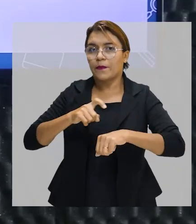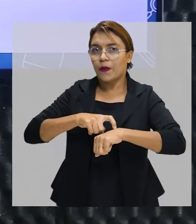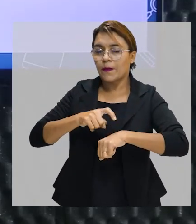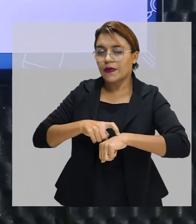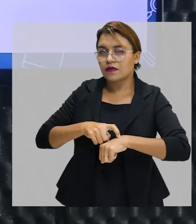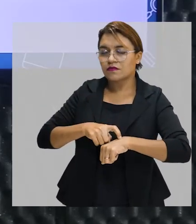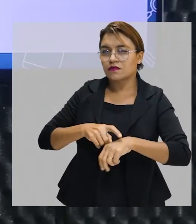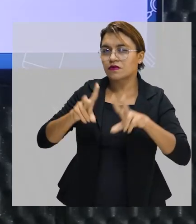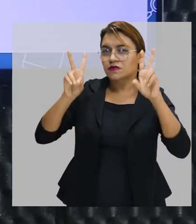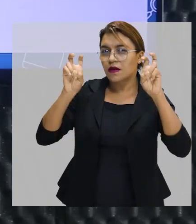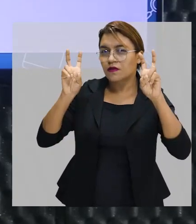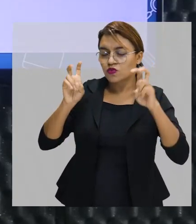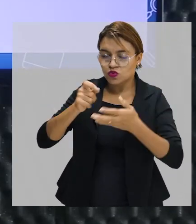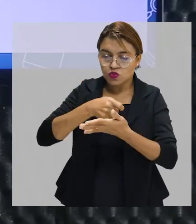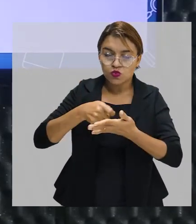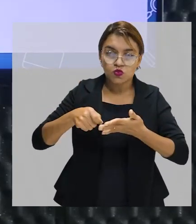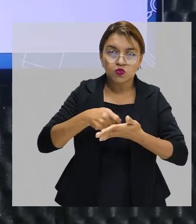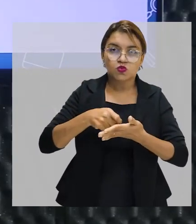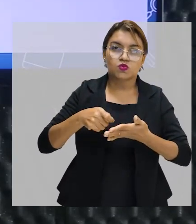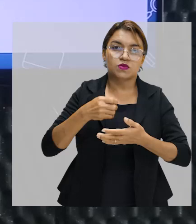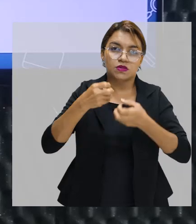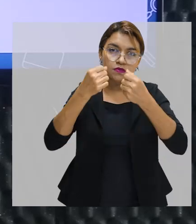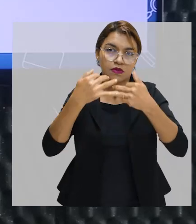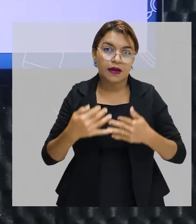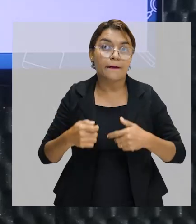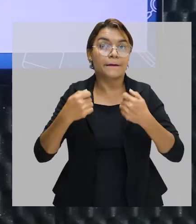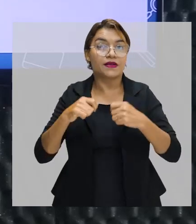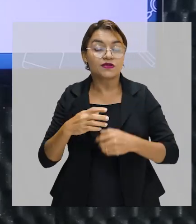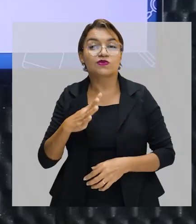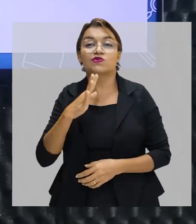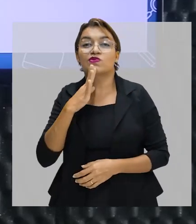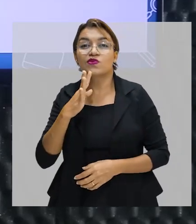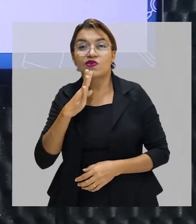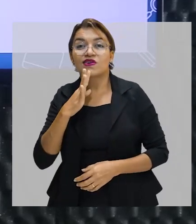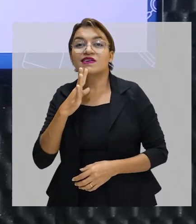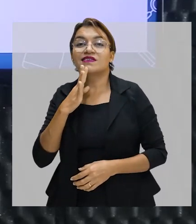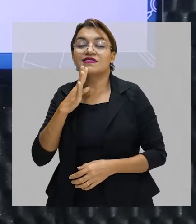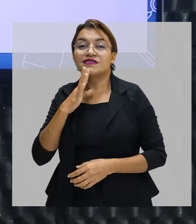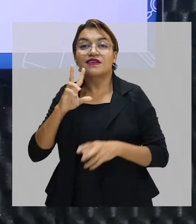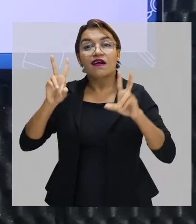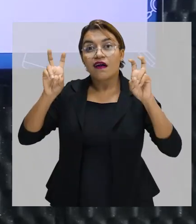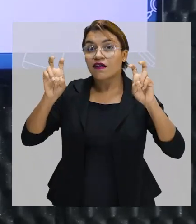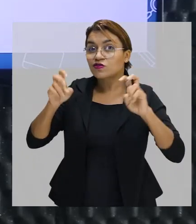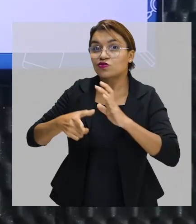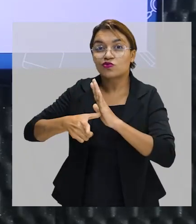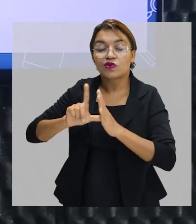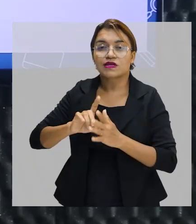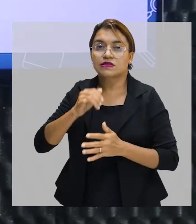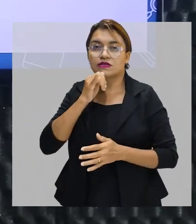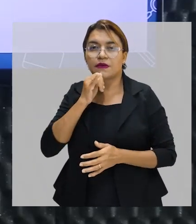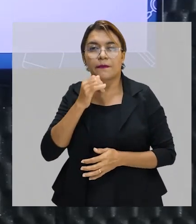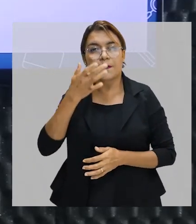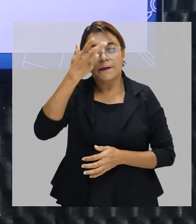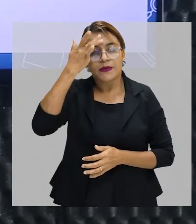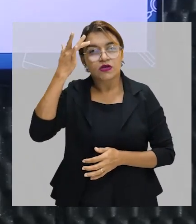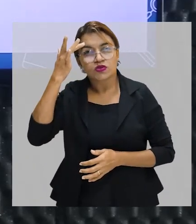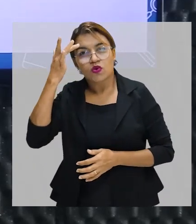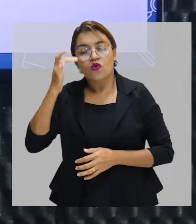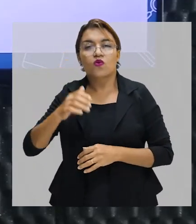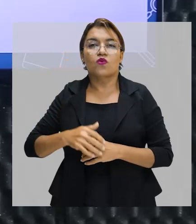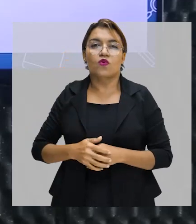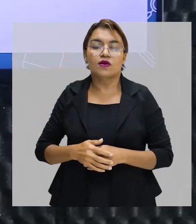preciso conhecer os pressupostos teóricos daquele assunto. Pessoas que já se dispuseram